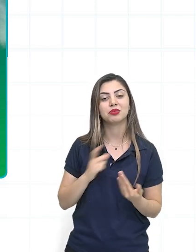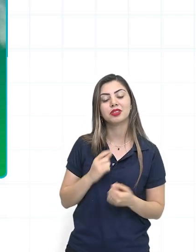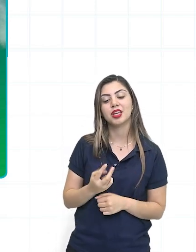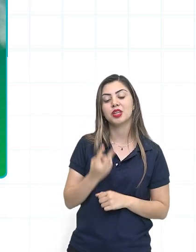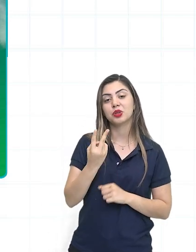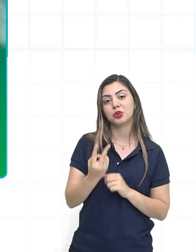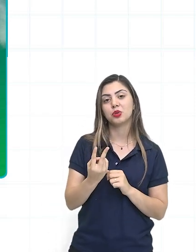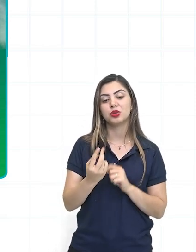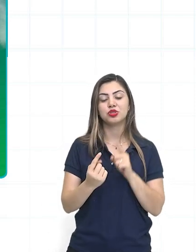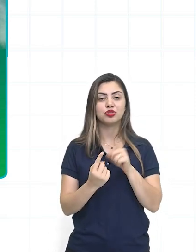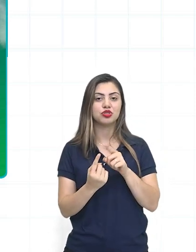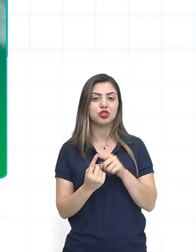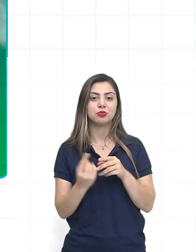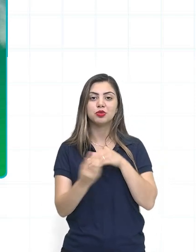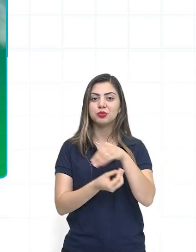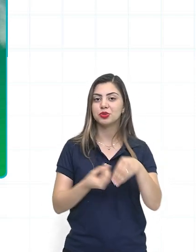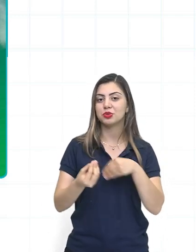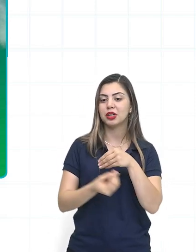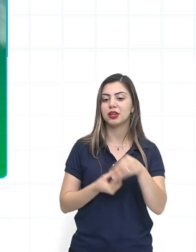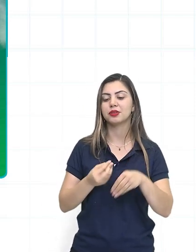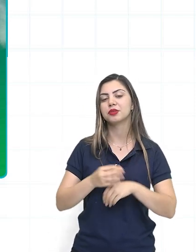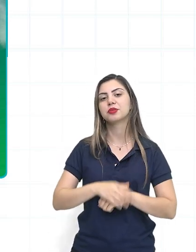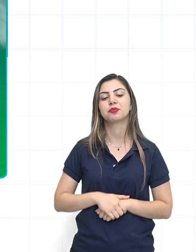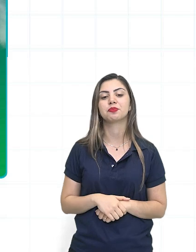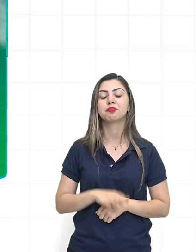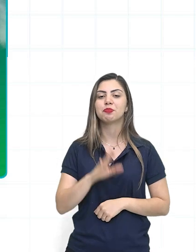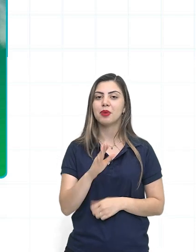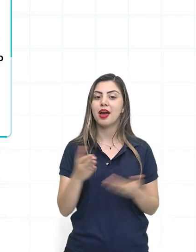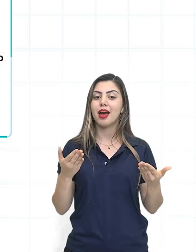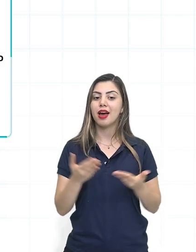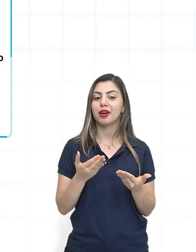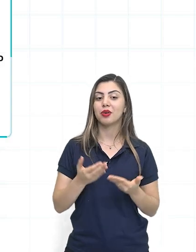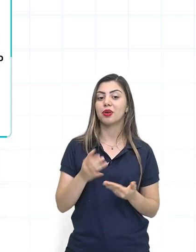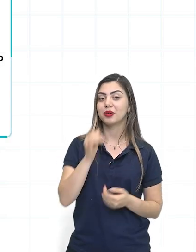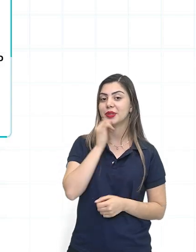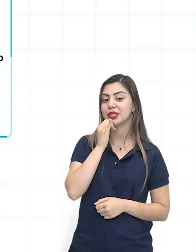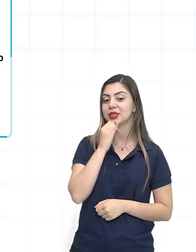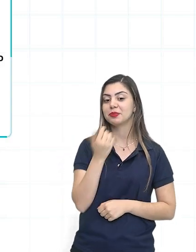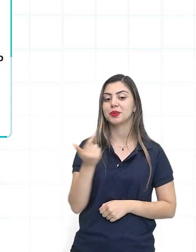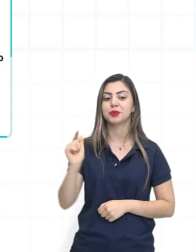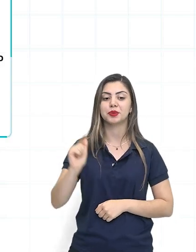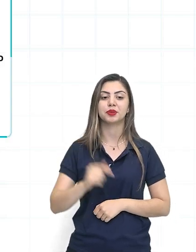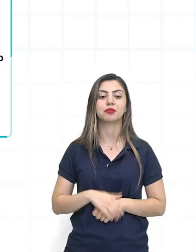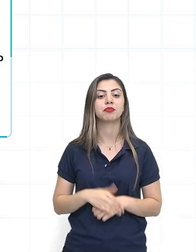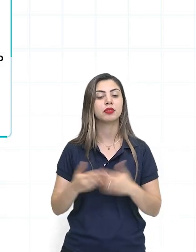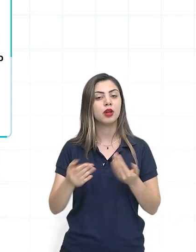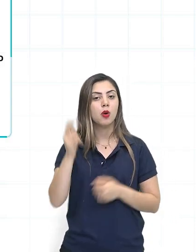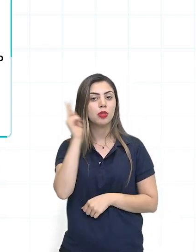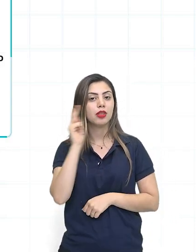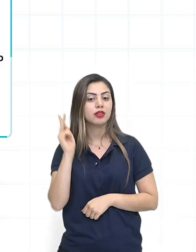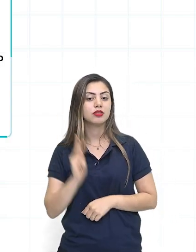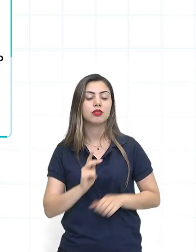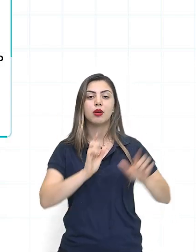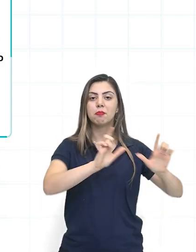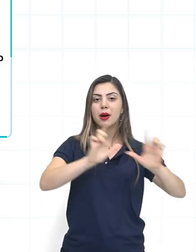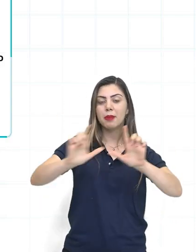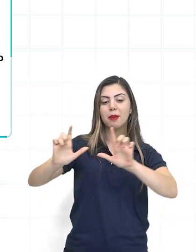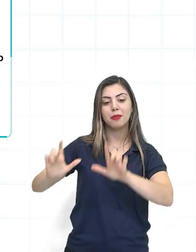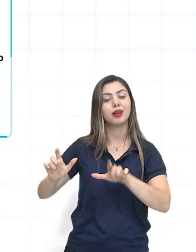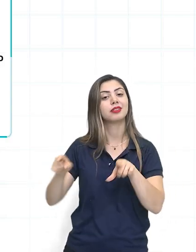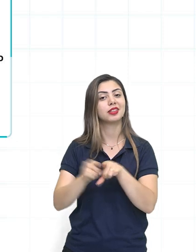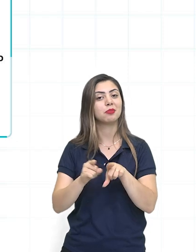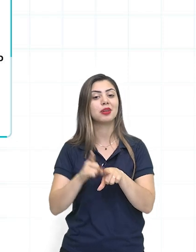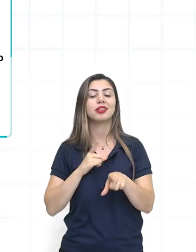duas linguagens juntas, tá? Vamos seguir para mais um exemplo. Olha, nas histórias em quadrinhos também nós vamos